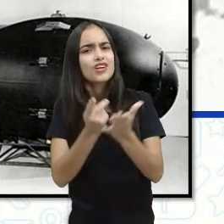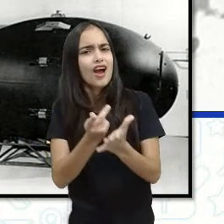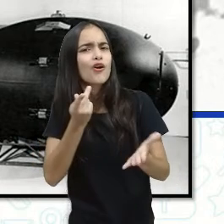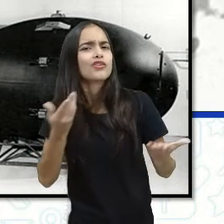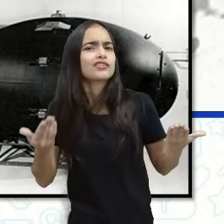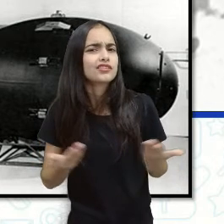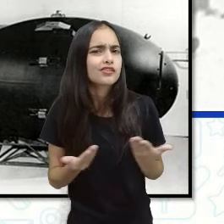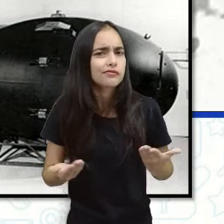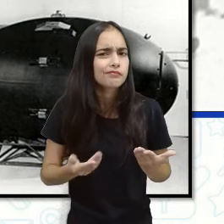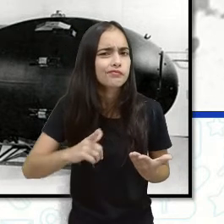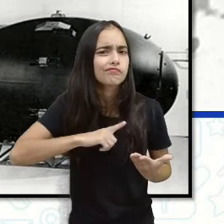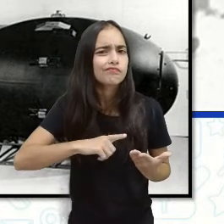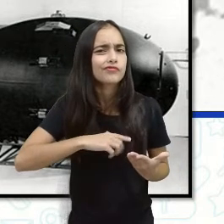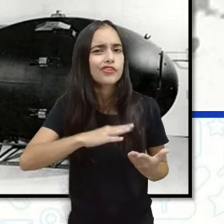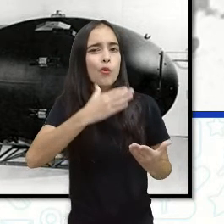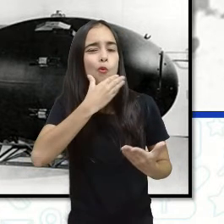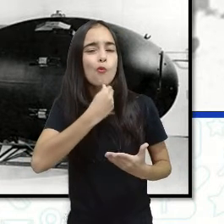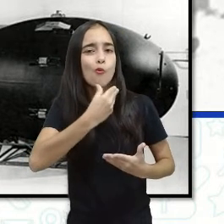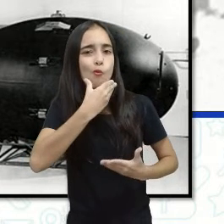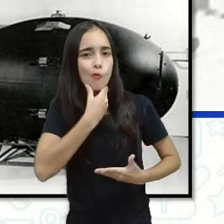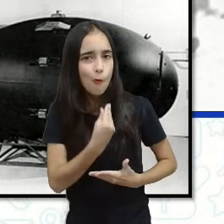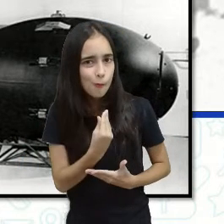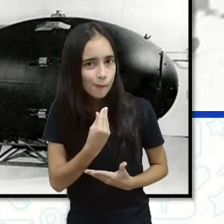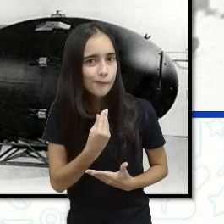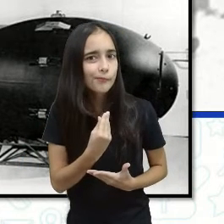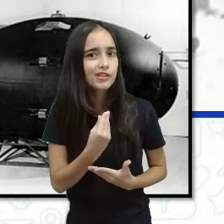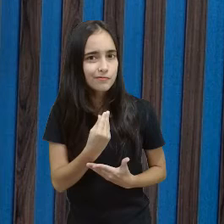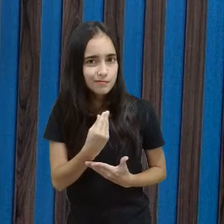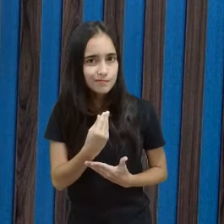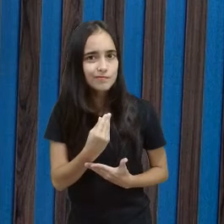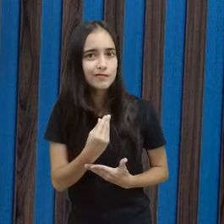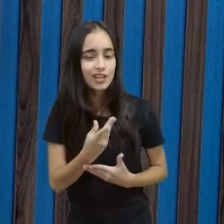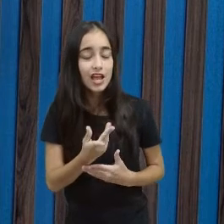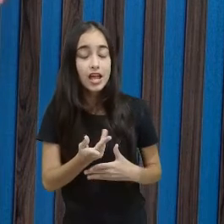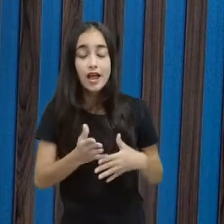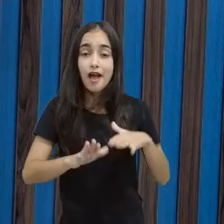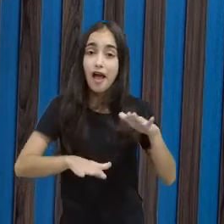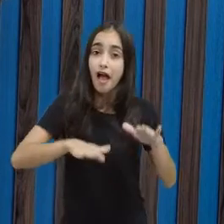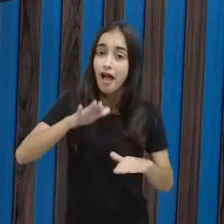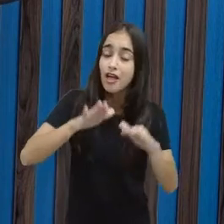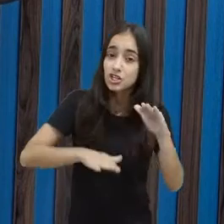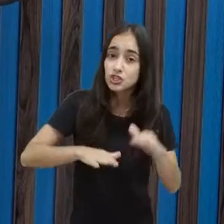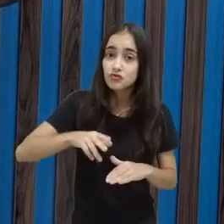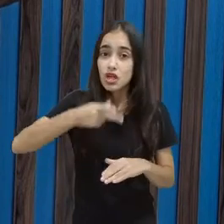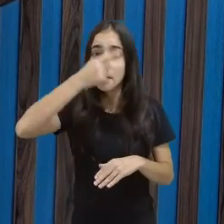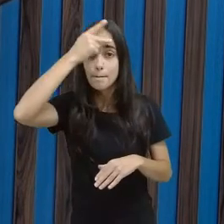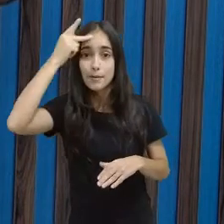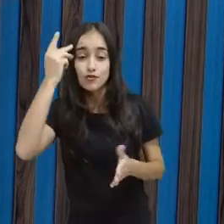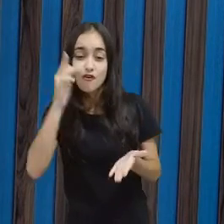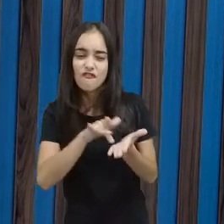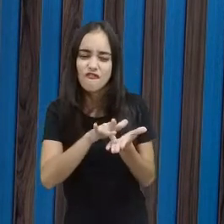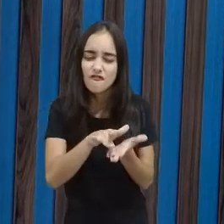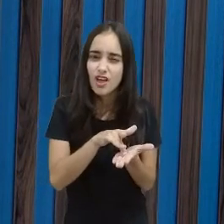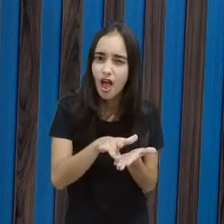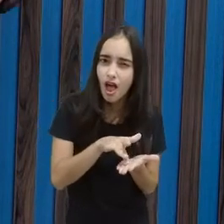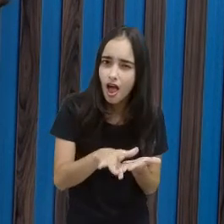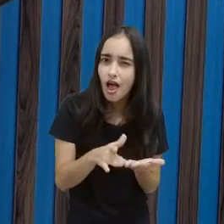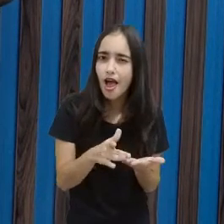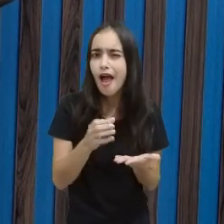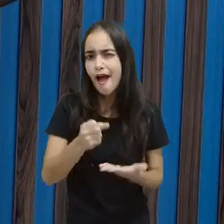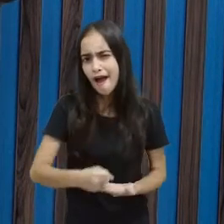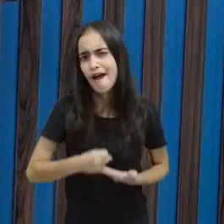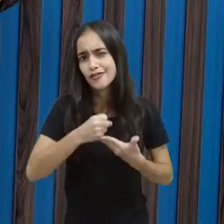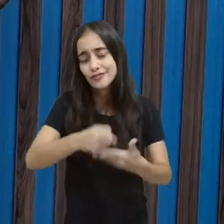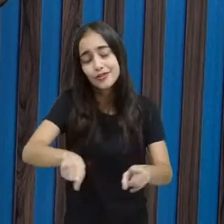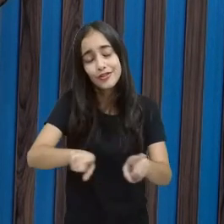um general, certo? Que vai ser, às vezes o traidor, ele contribui, né, para que